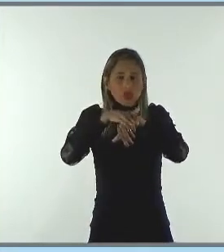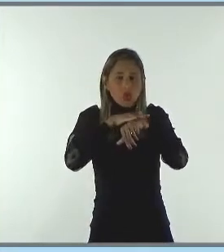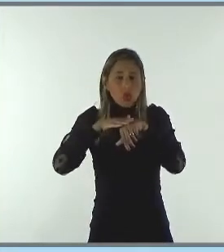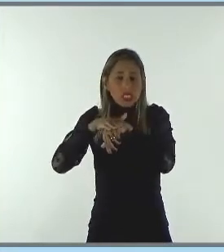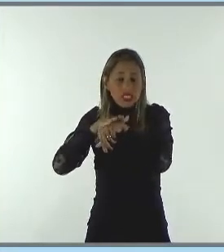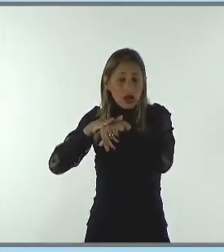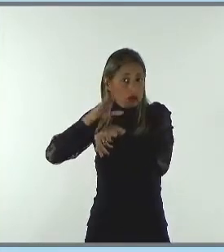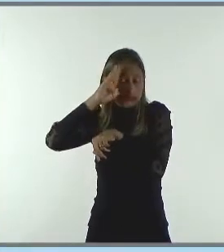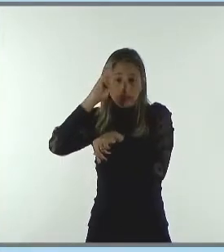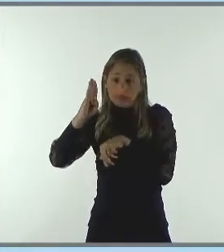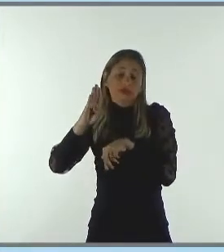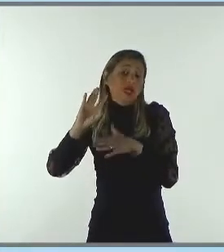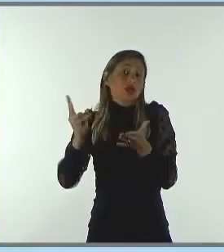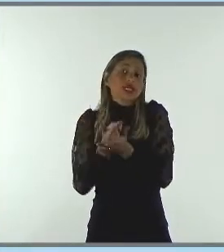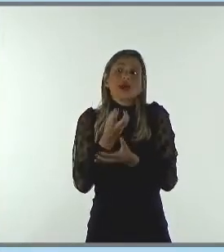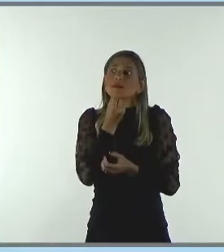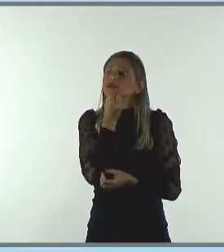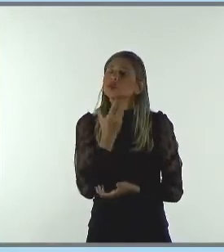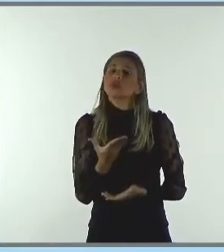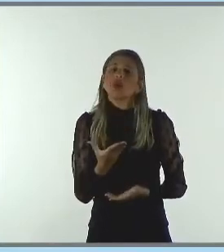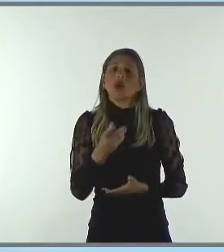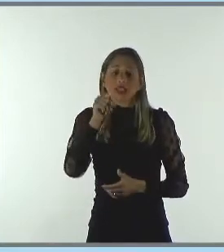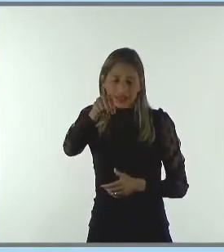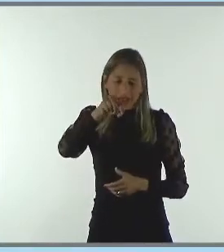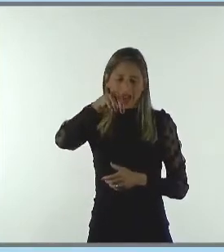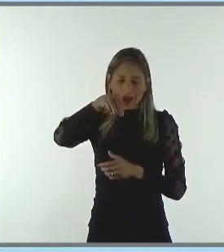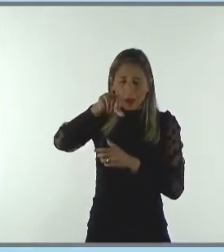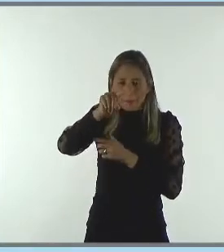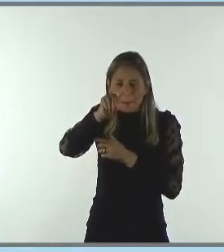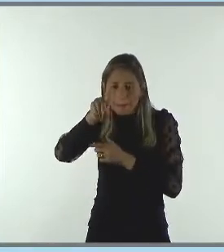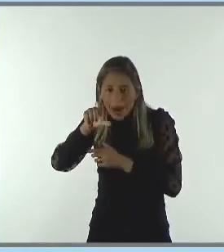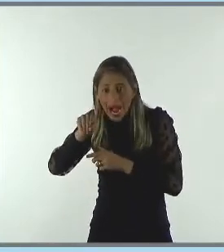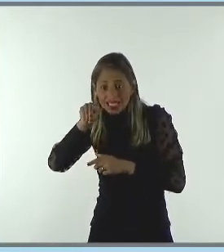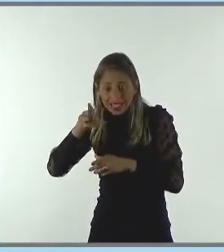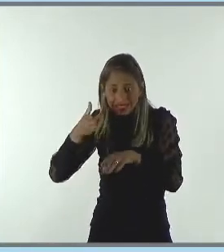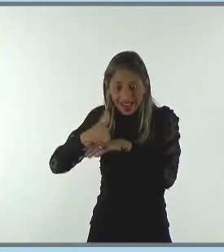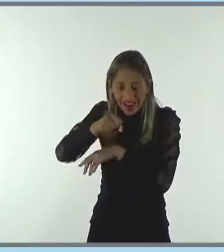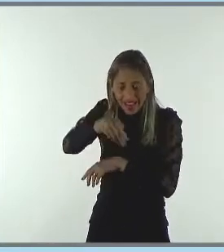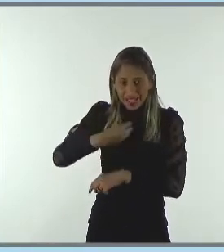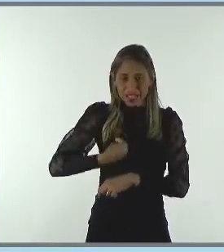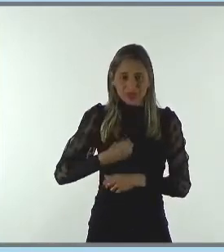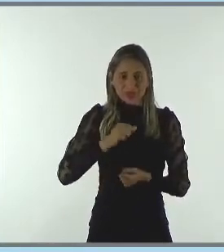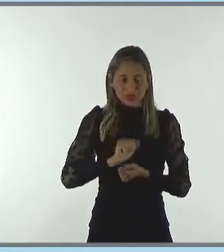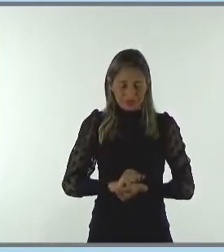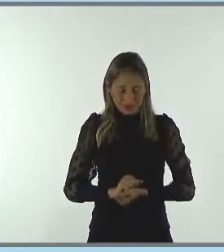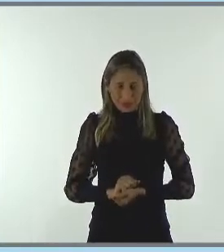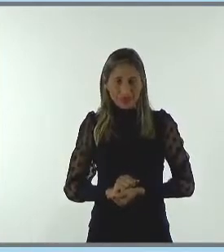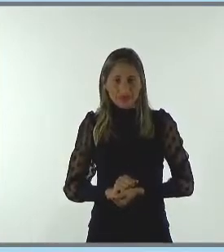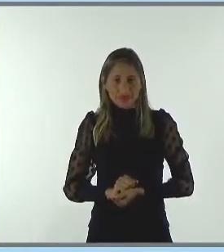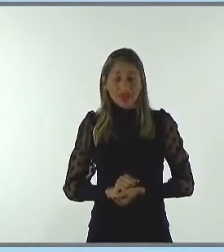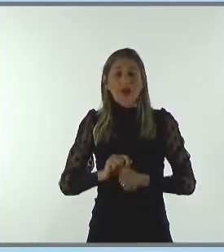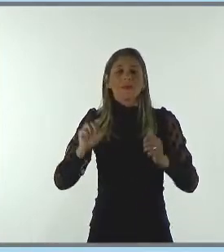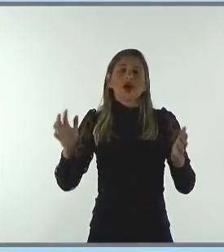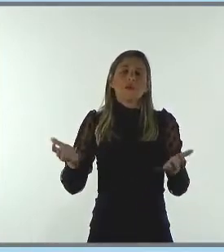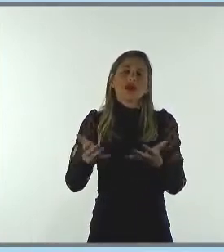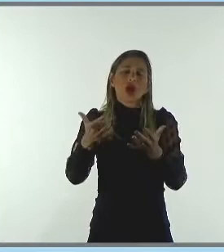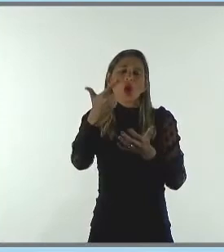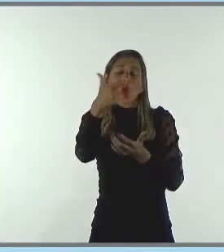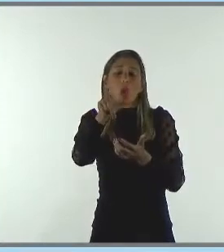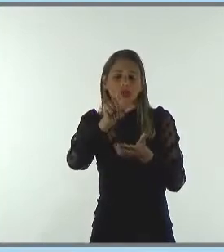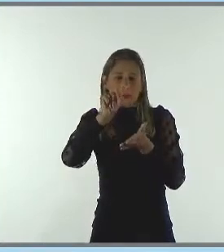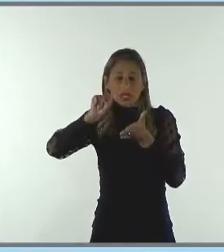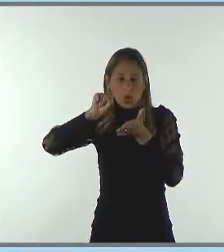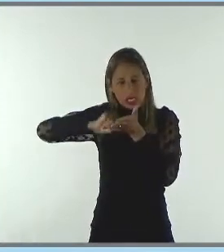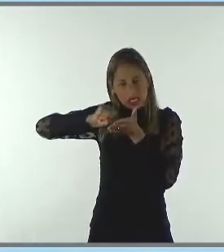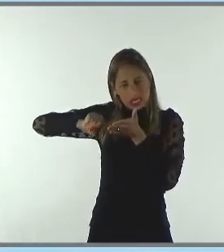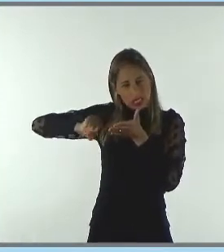essa cena muito rica. Né? E está lá a Masa como editora da Leda Maria Martins. E, para homenagear todos os demais autores e